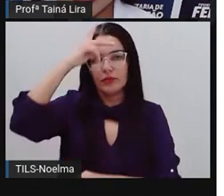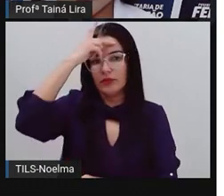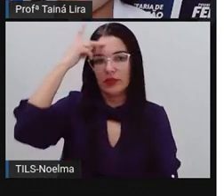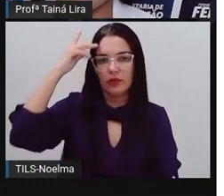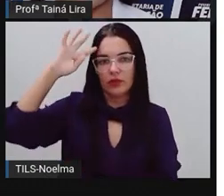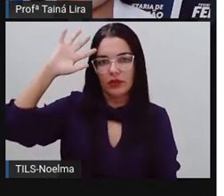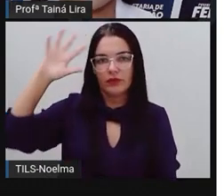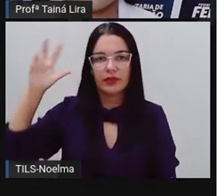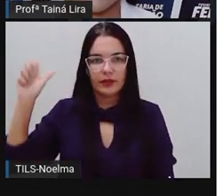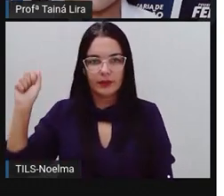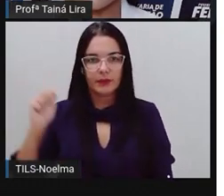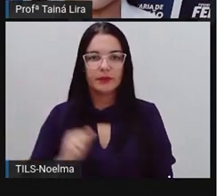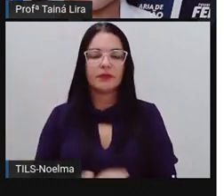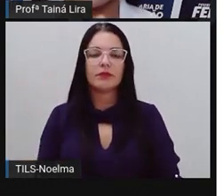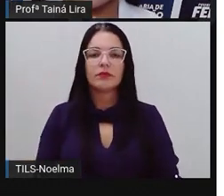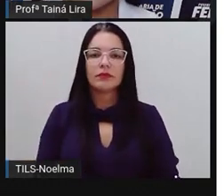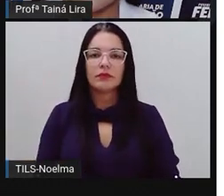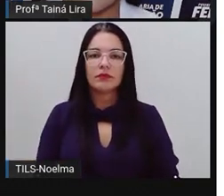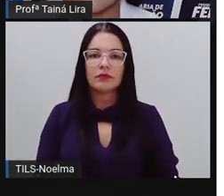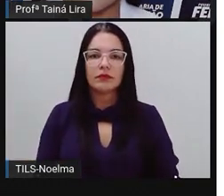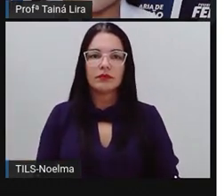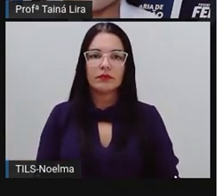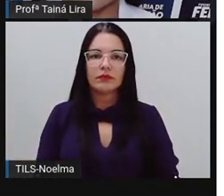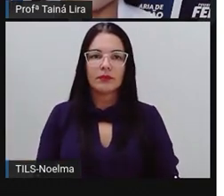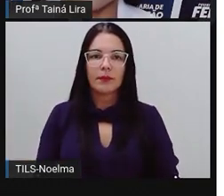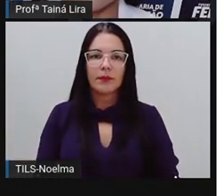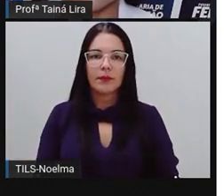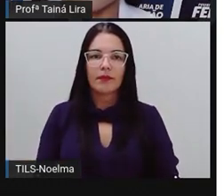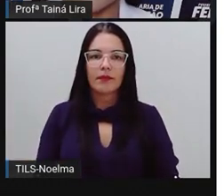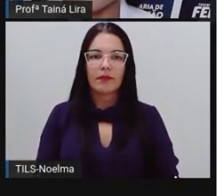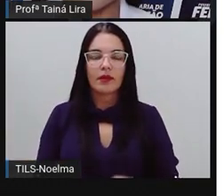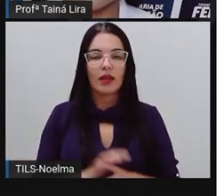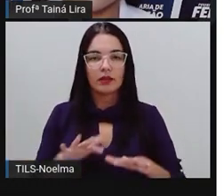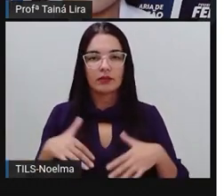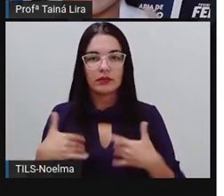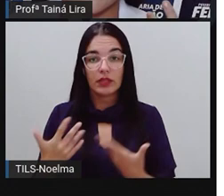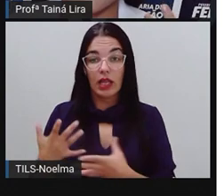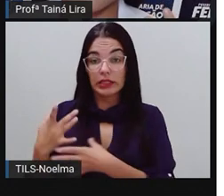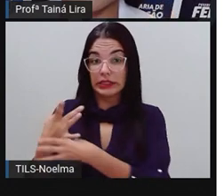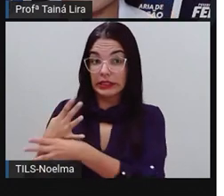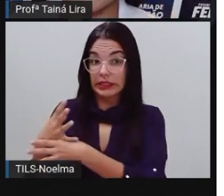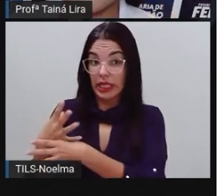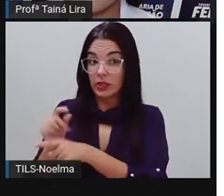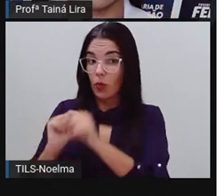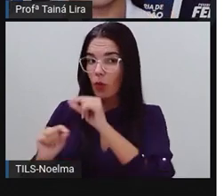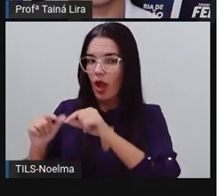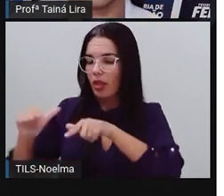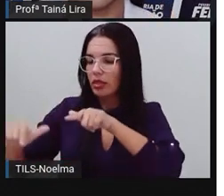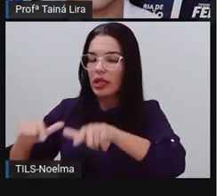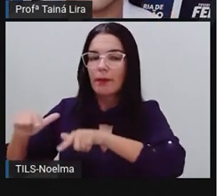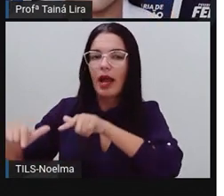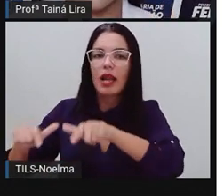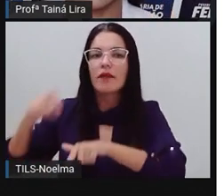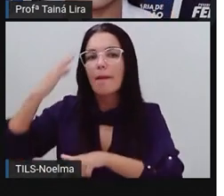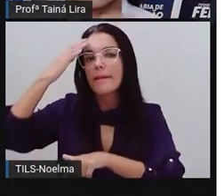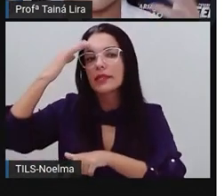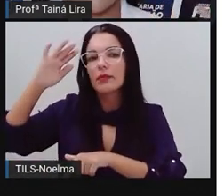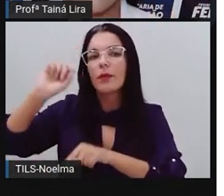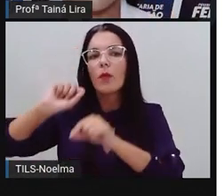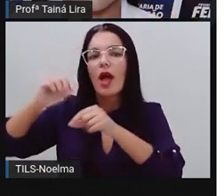certo então na zonas urbanas eles trabalhavam principalmente